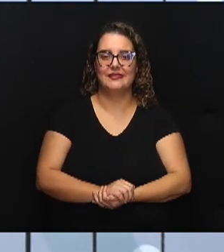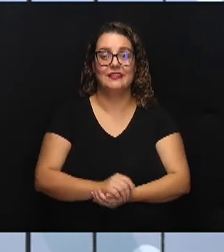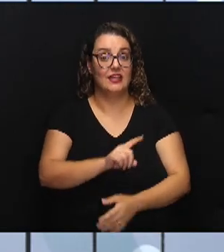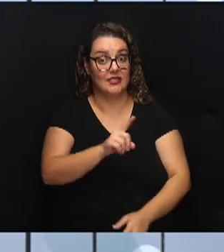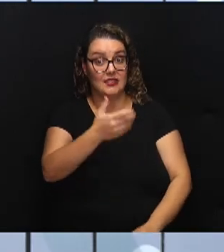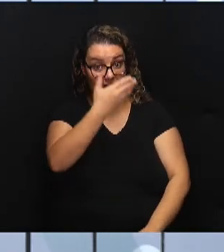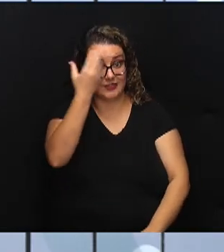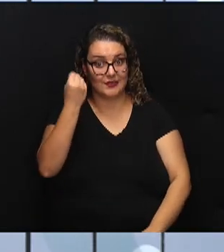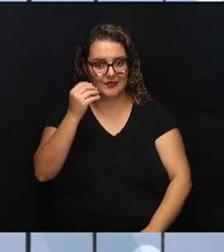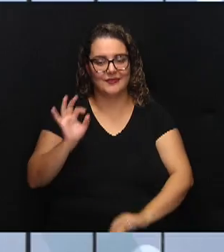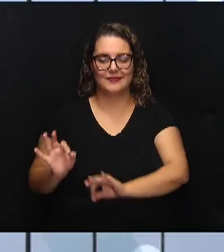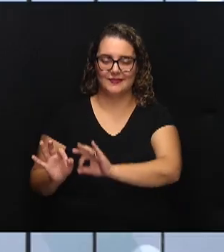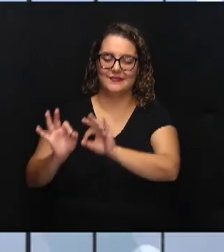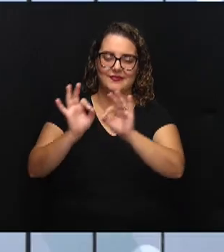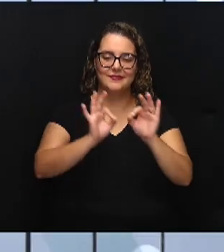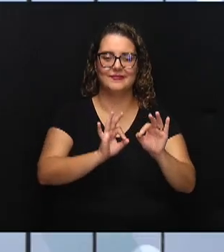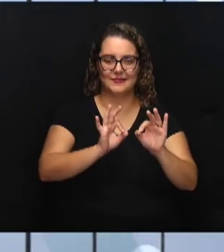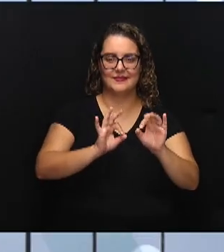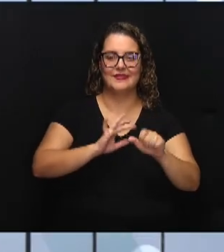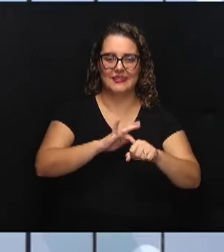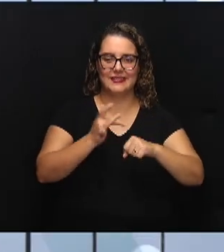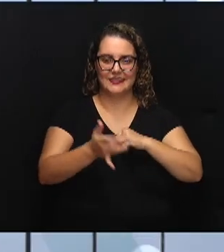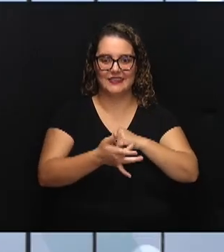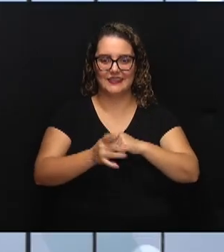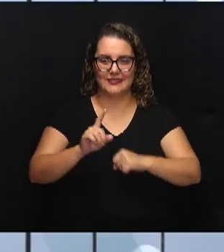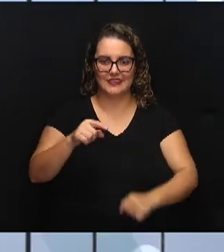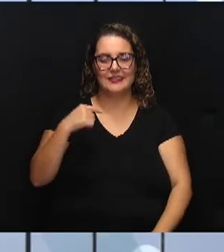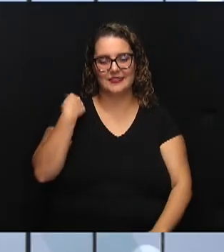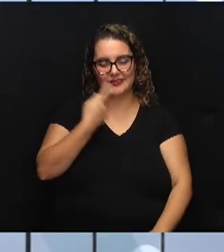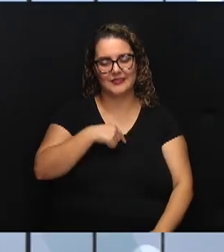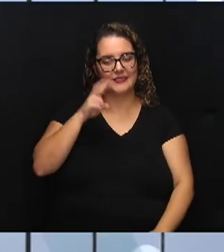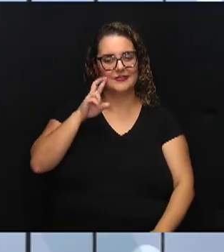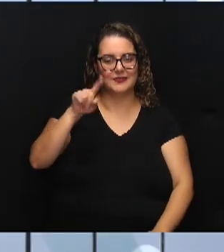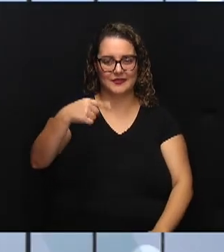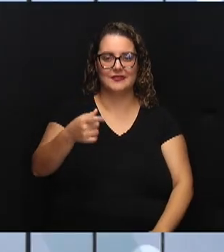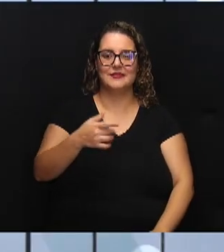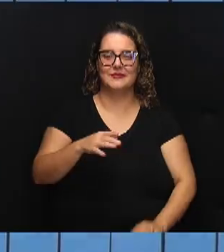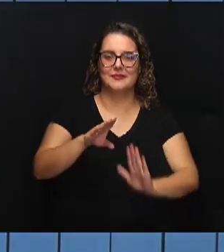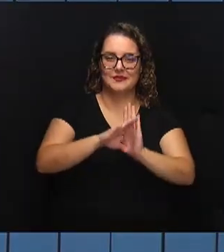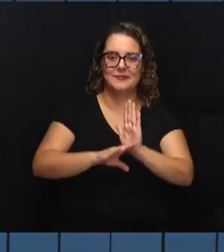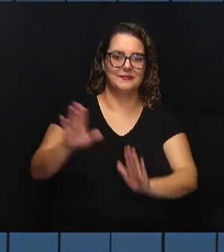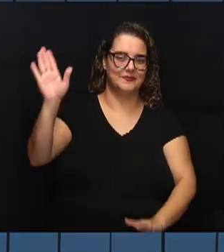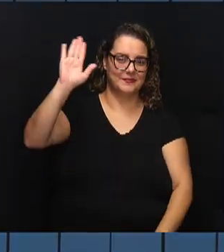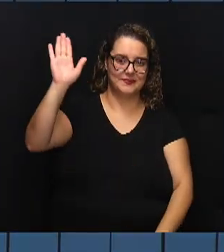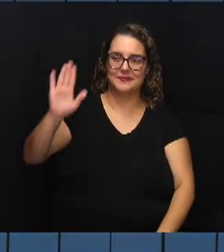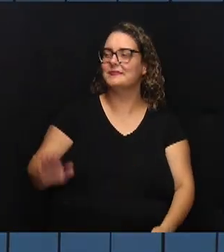não se esqueça de nos acompanhar nas redes sociais. A gente se vê no próximo programa.